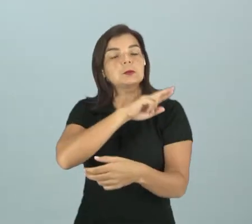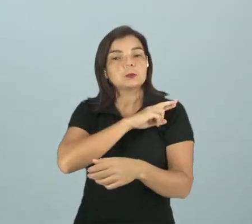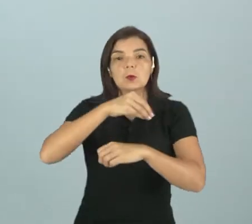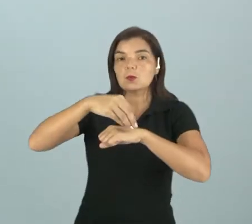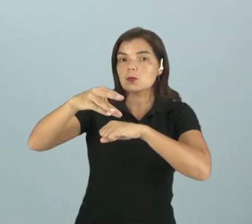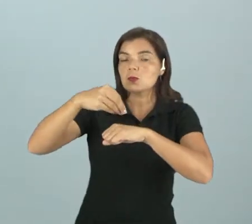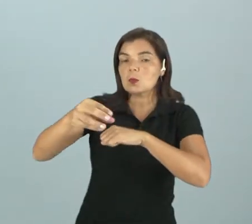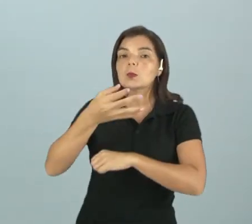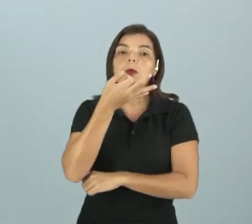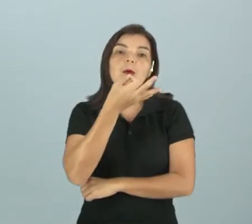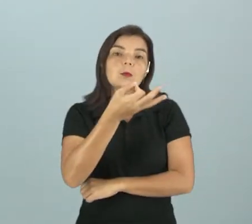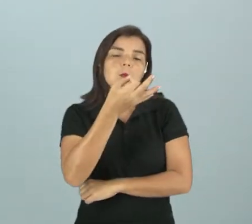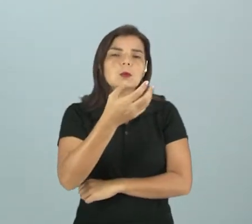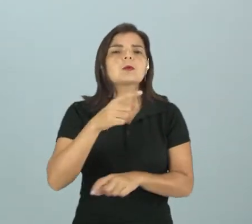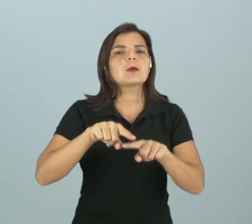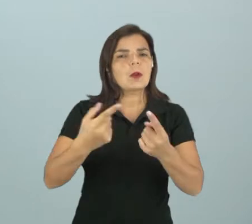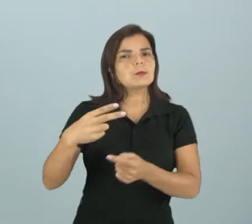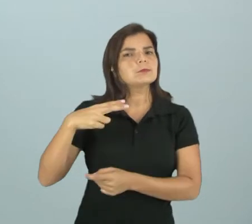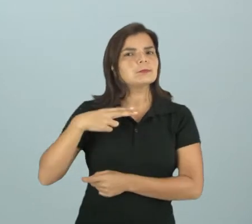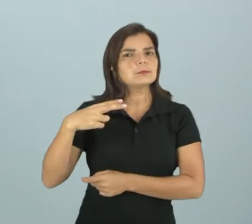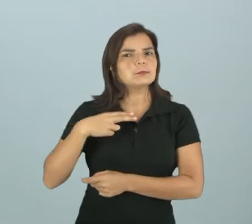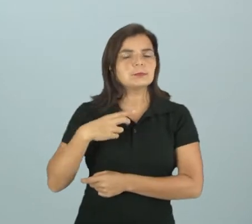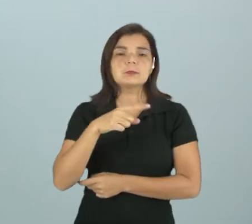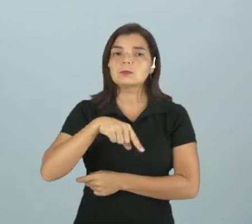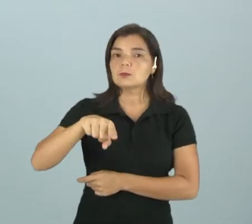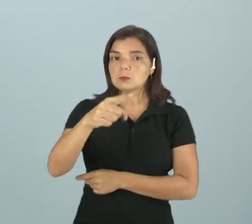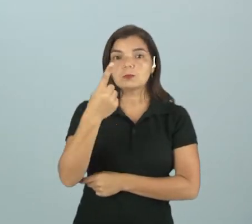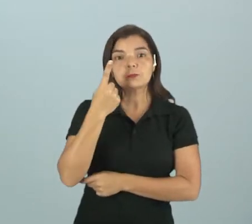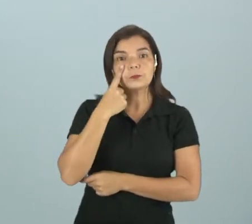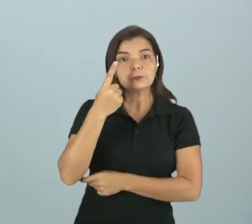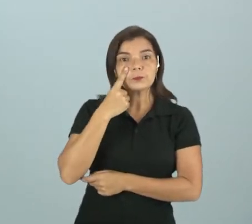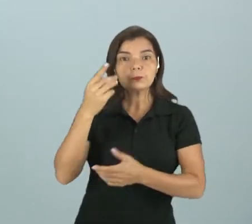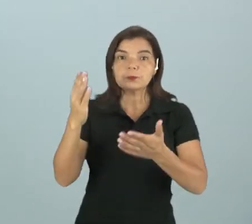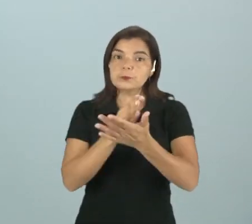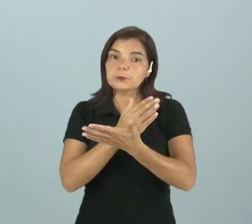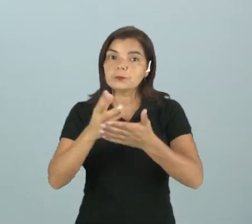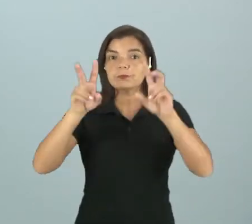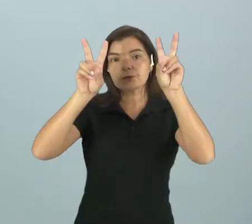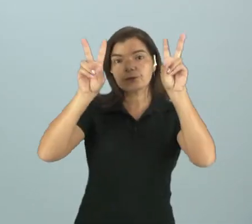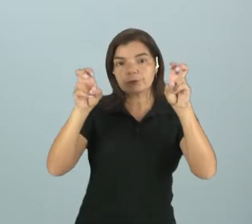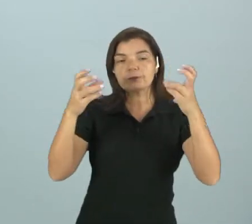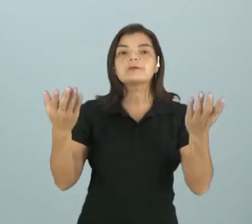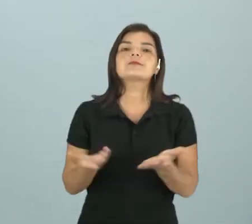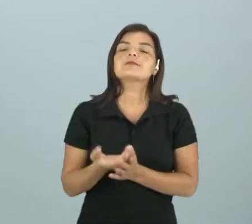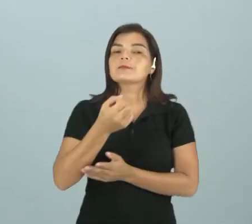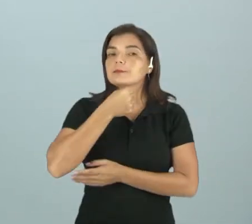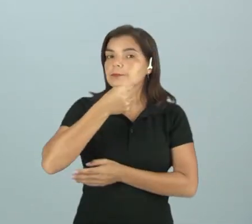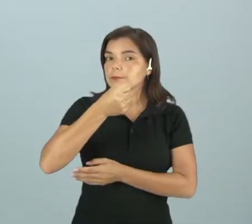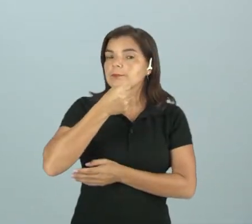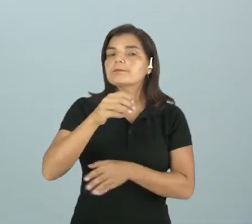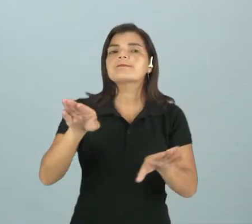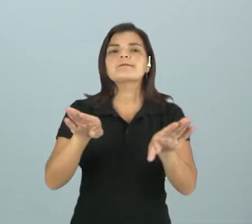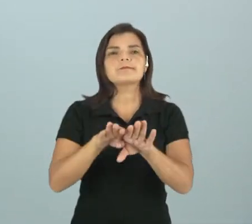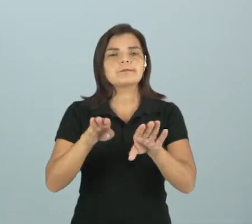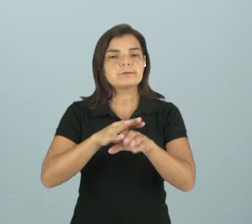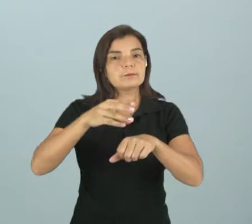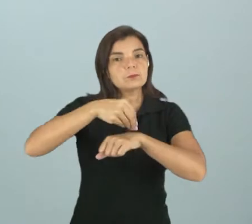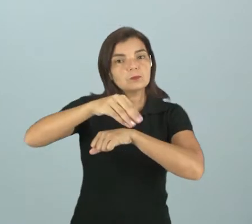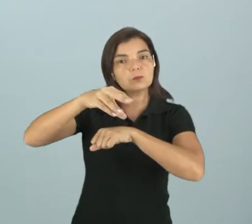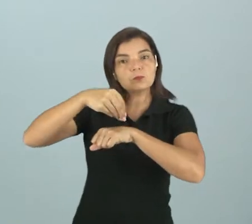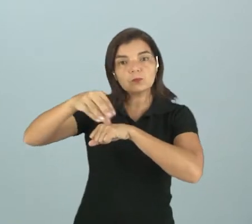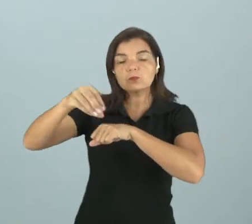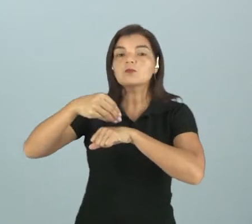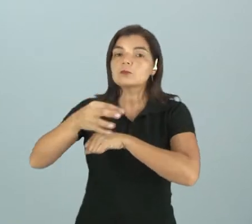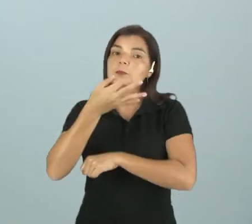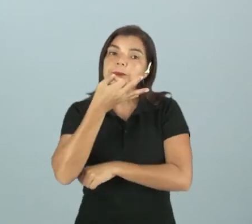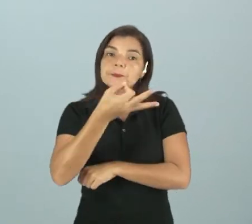um ponto de vista é a maneira particular de você encarar determinado tema. E as reportagens, elas estão veiculadas